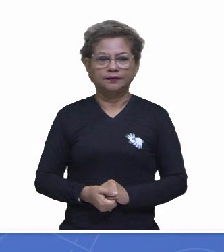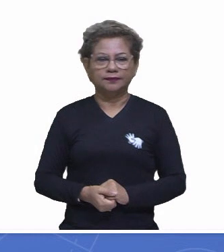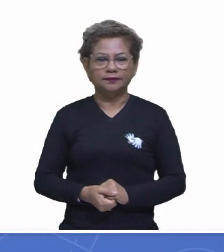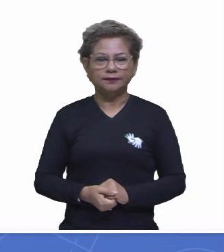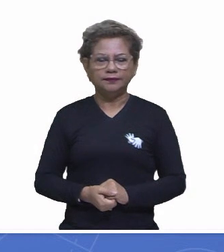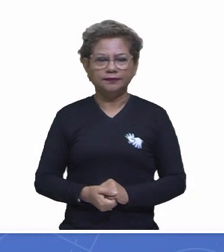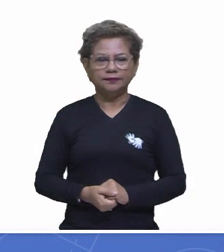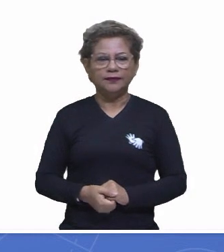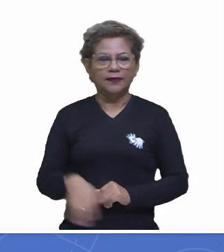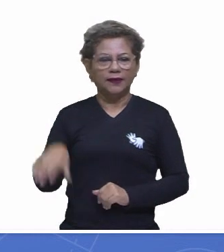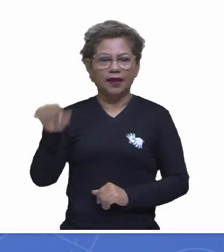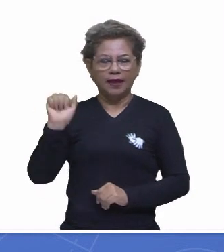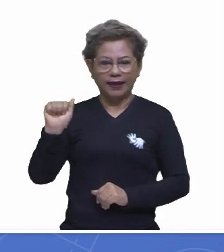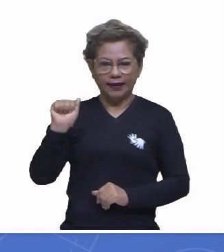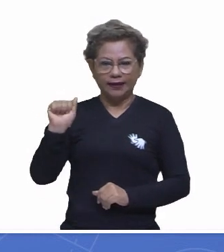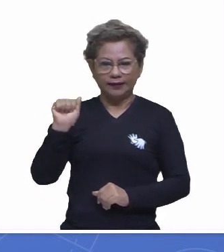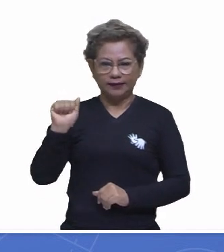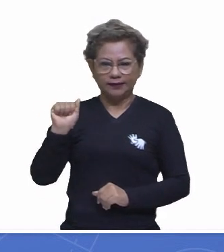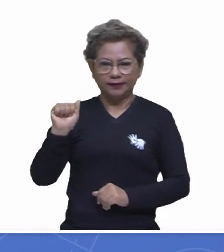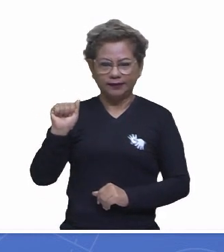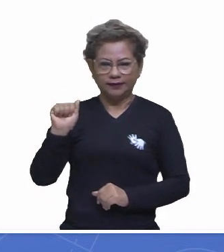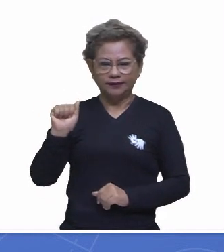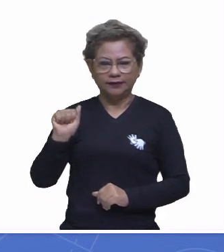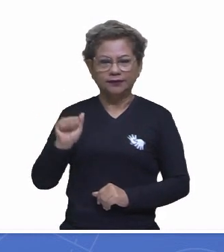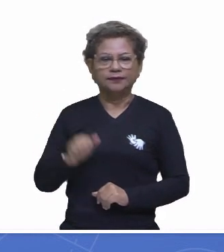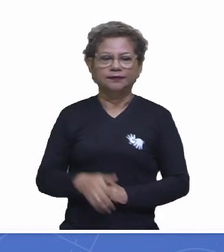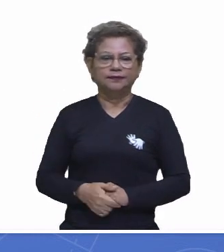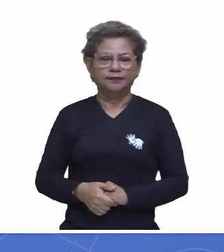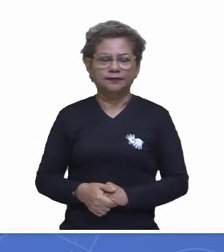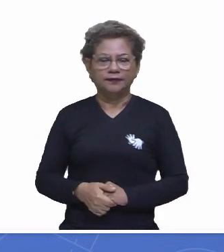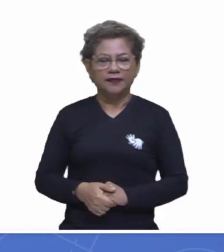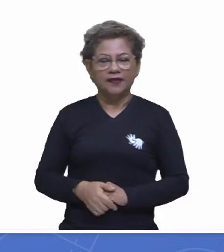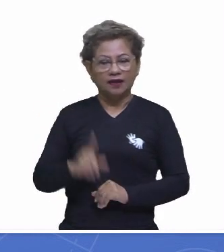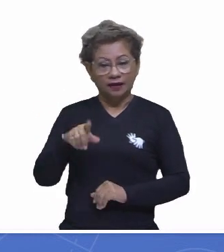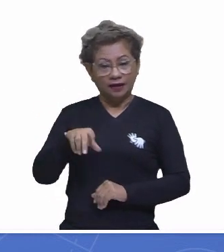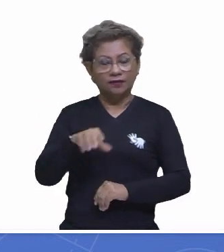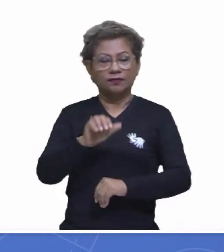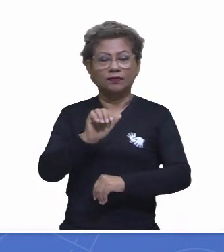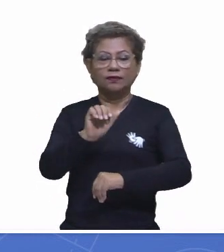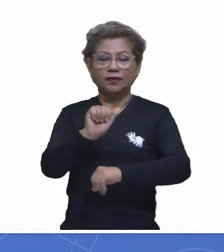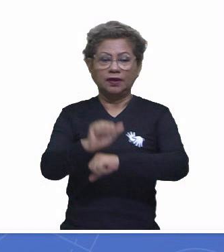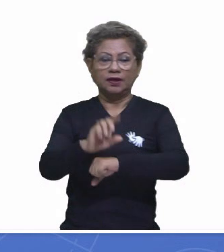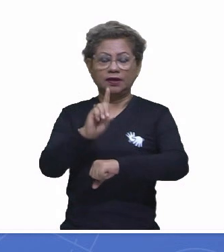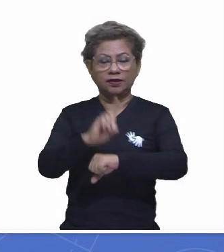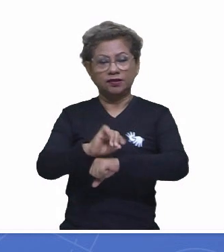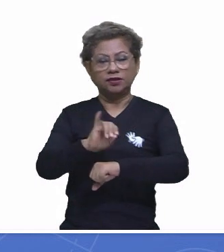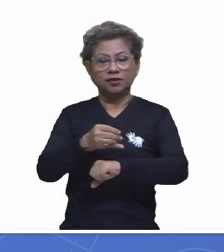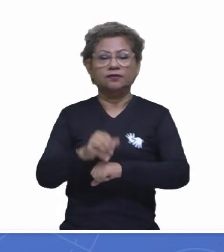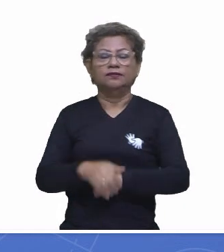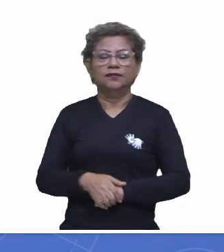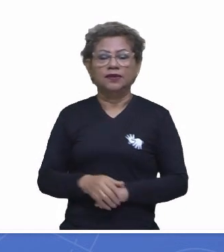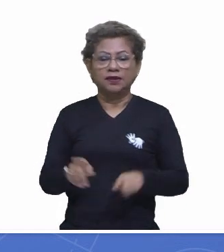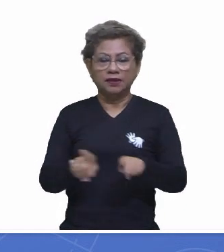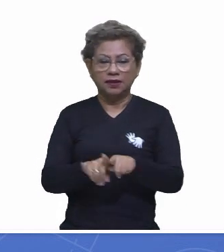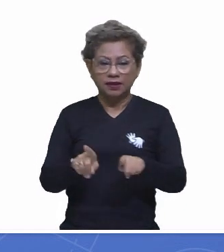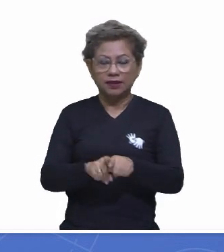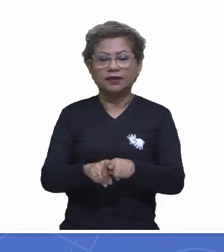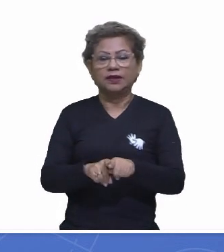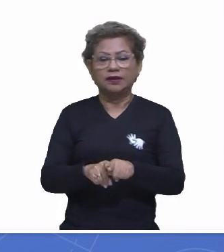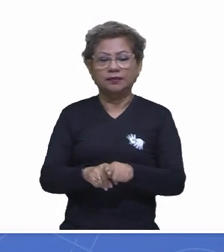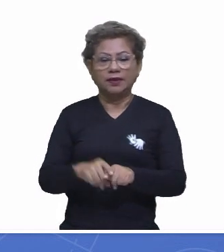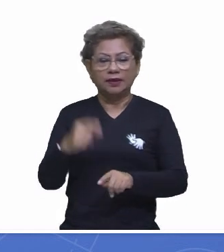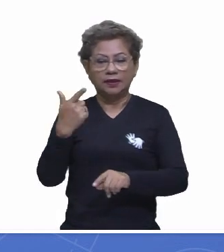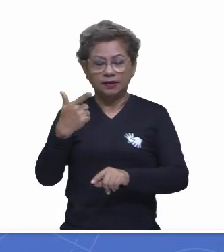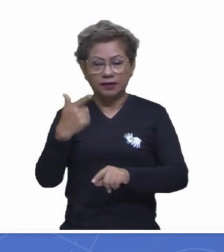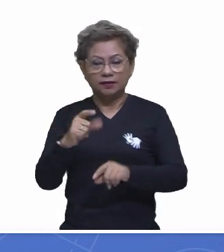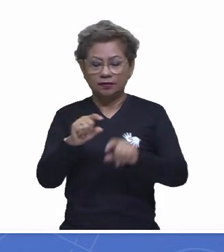Então, a letra A, gente, big, é de fato um adjetivo, tá? American é um adjetivo pátrio, né, relacionado